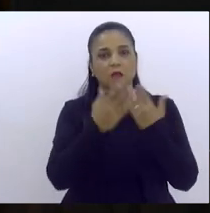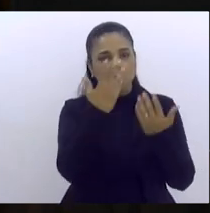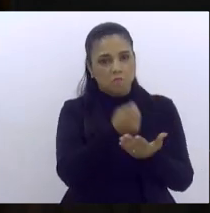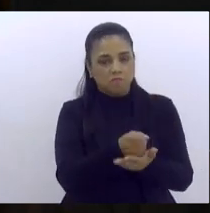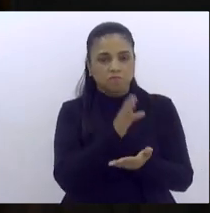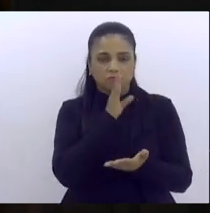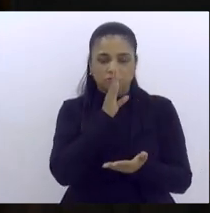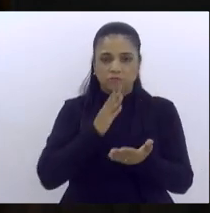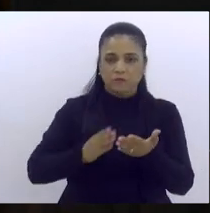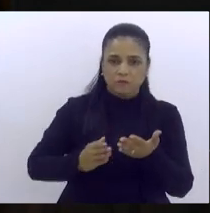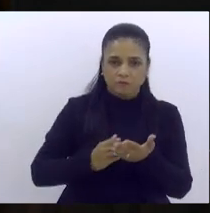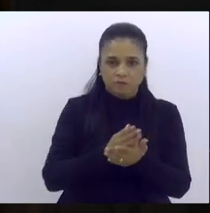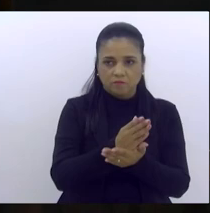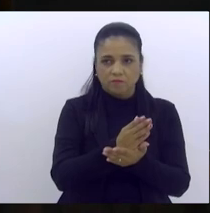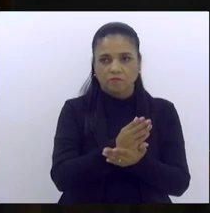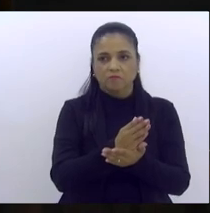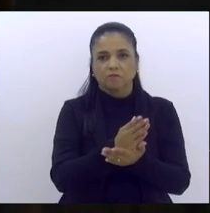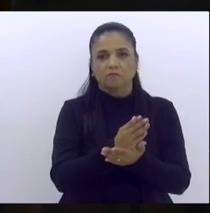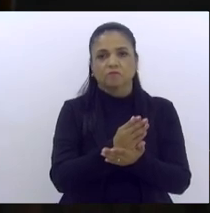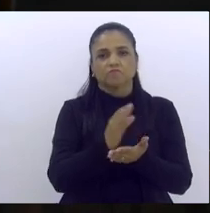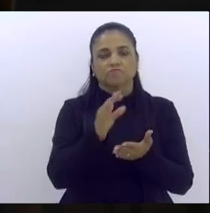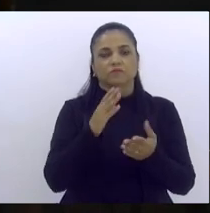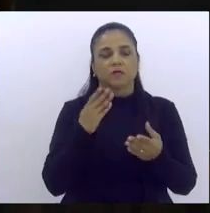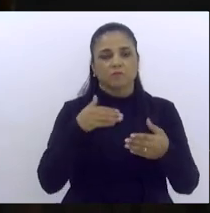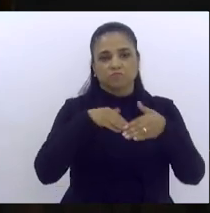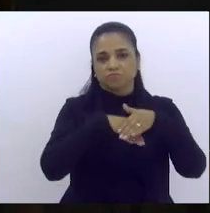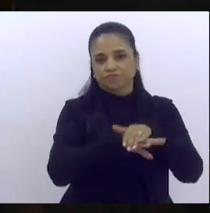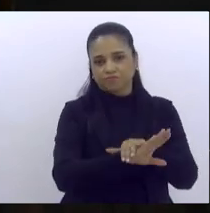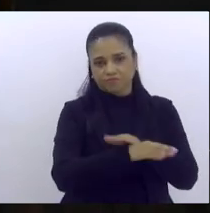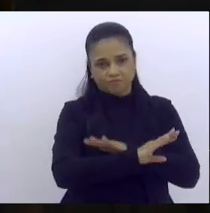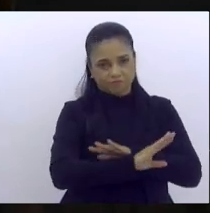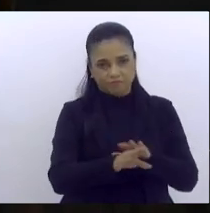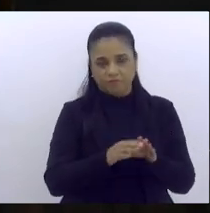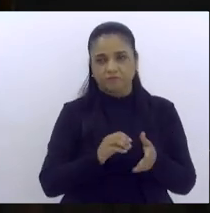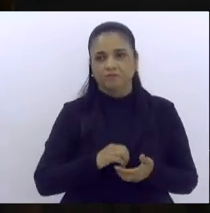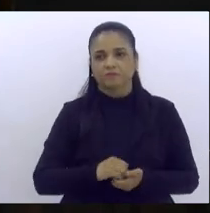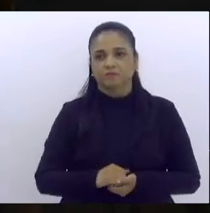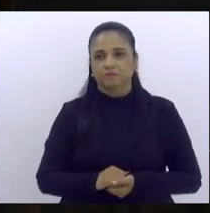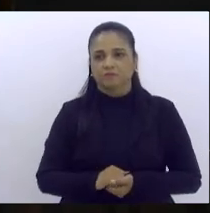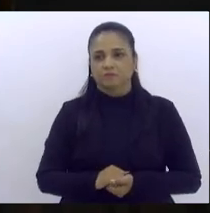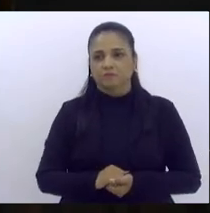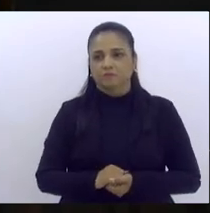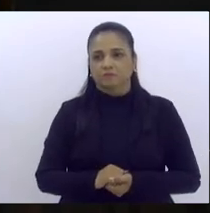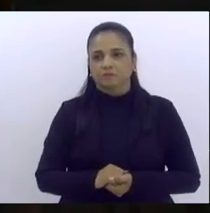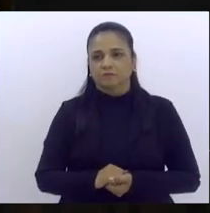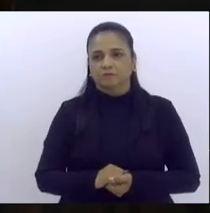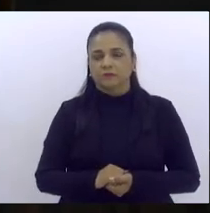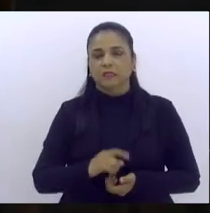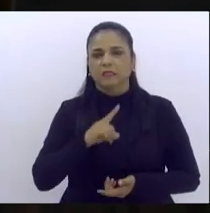aprovam, permaneçam como estão. Aprovado, vai ao arquivo. Antes, há uma